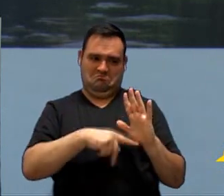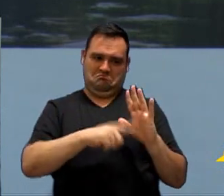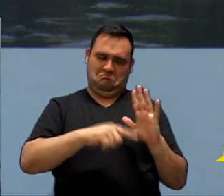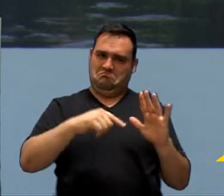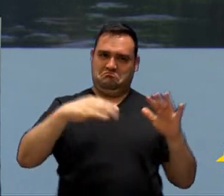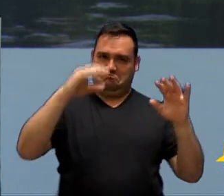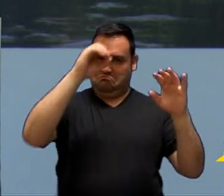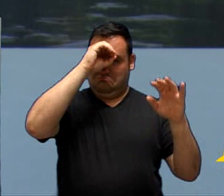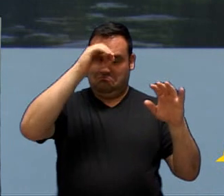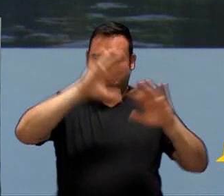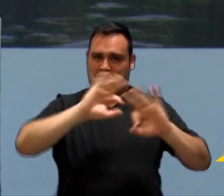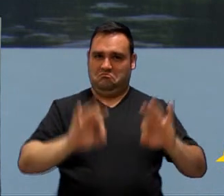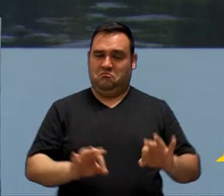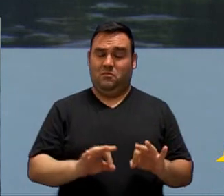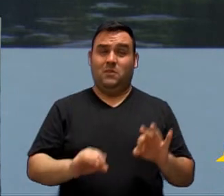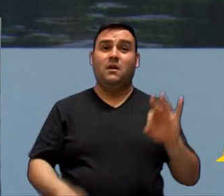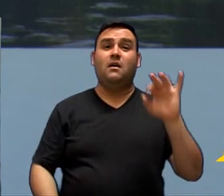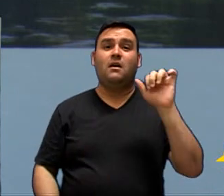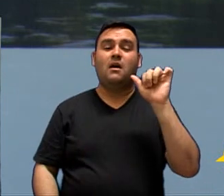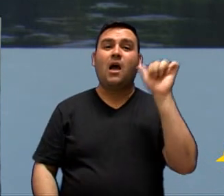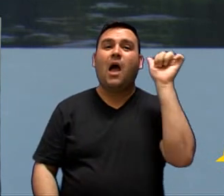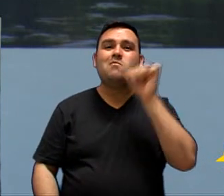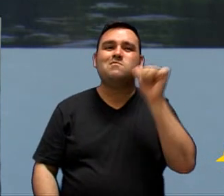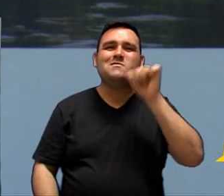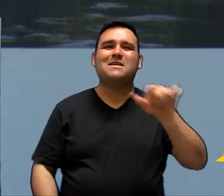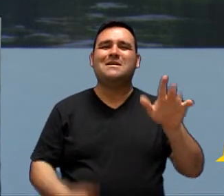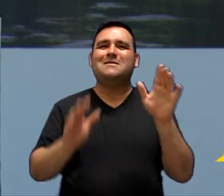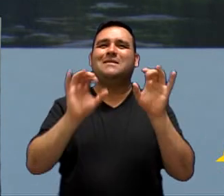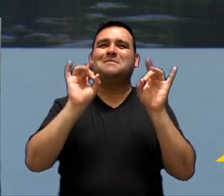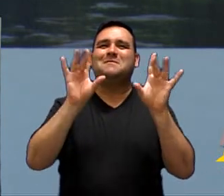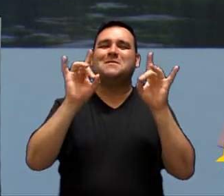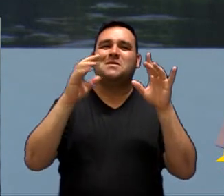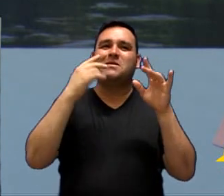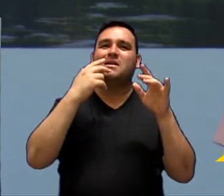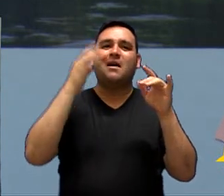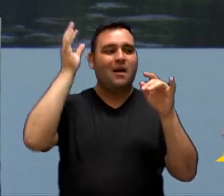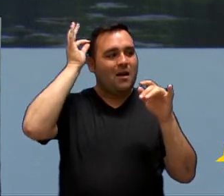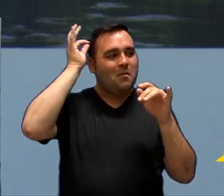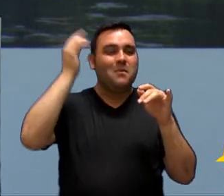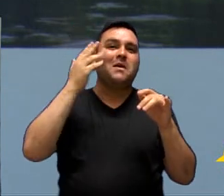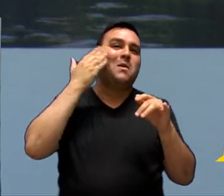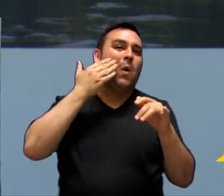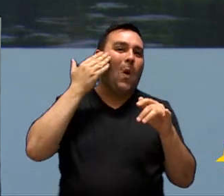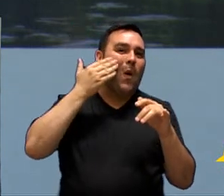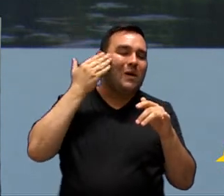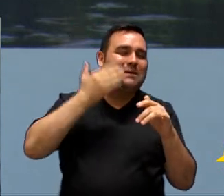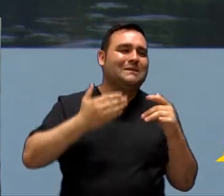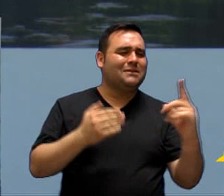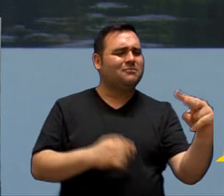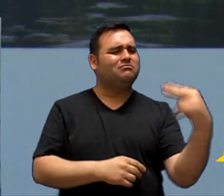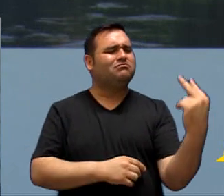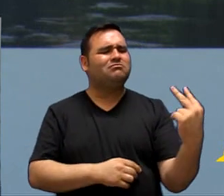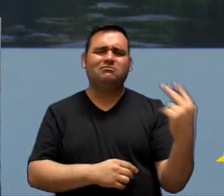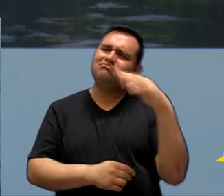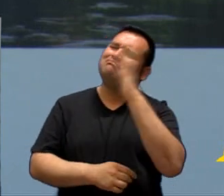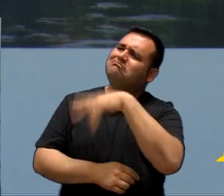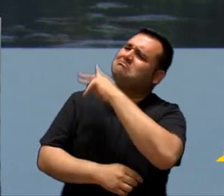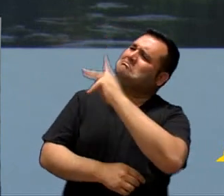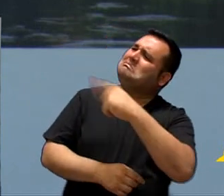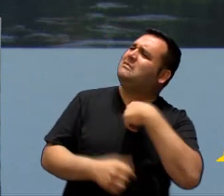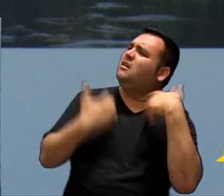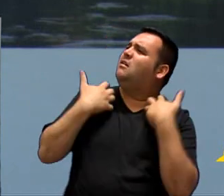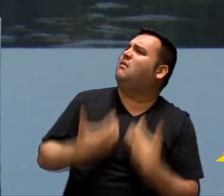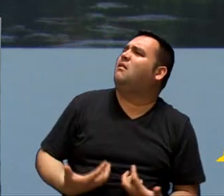dos Jovens Vereadores, uma menina maravilhosa de cabelos cor-de-rosa olhou para mim e falou: "Professor, eu